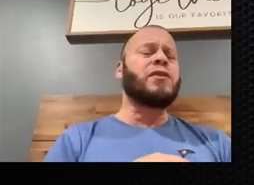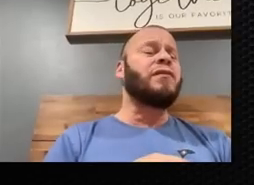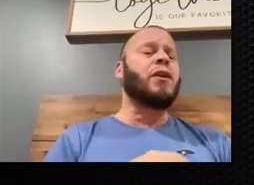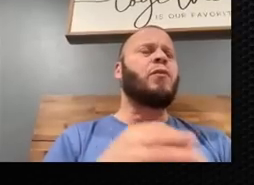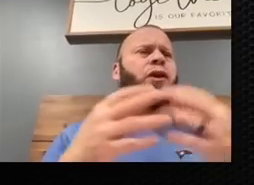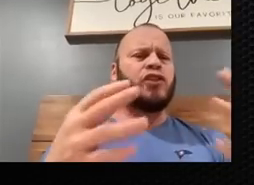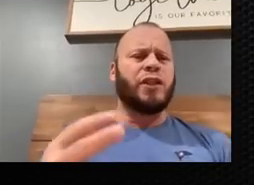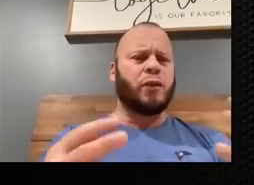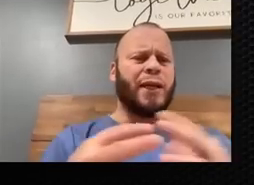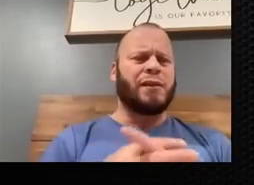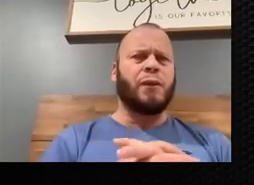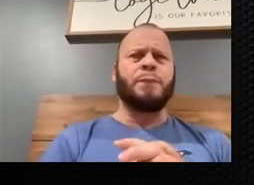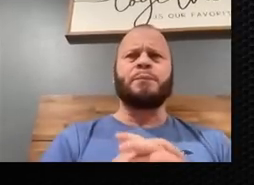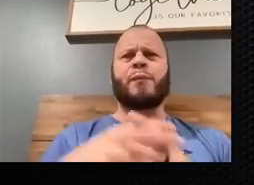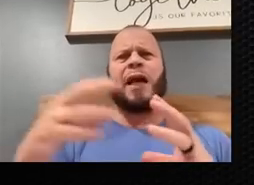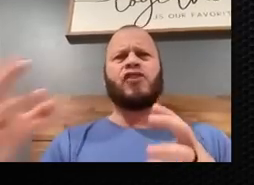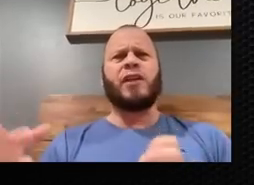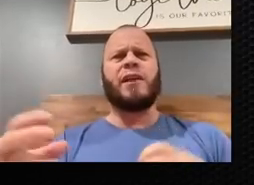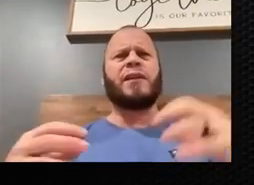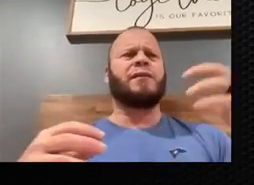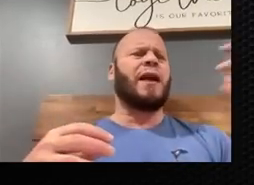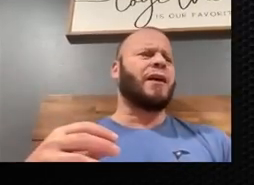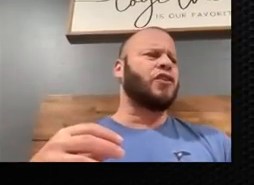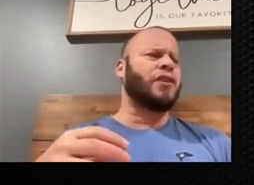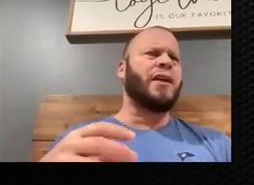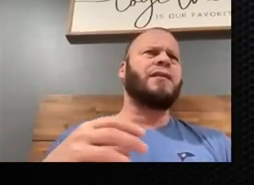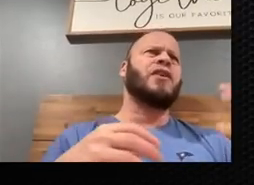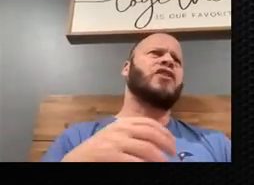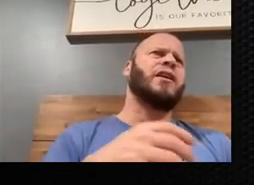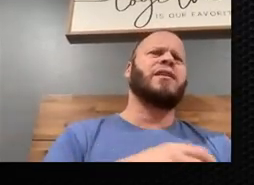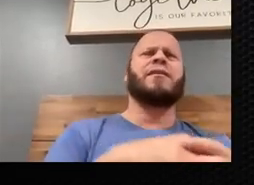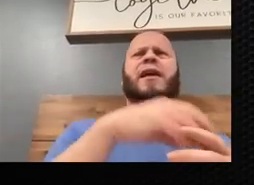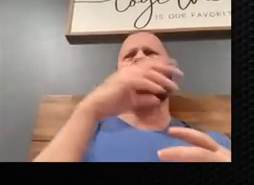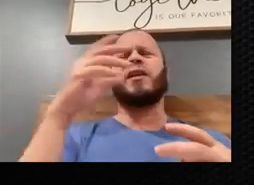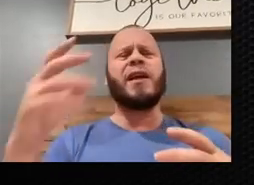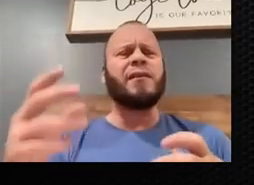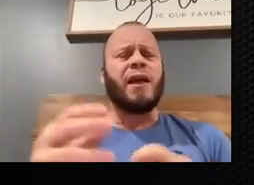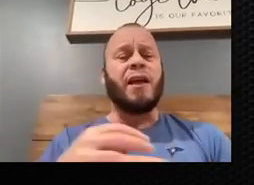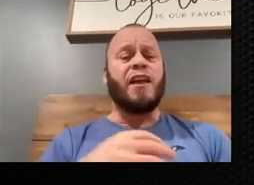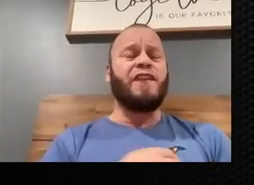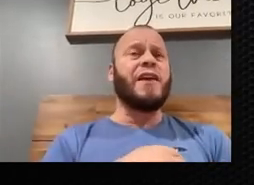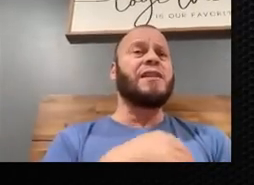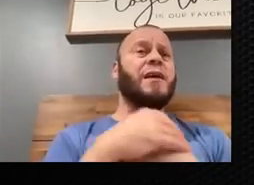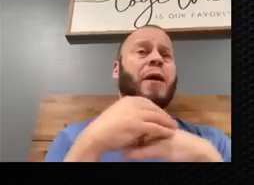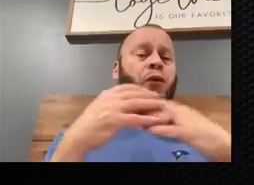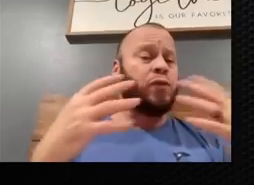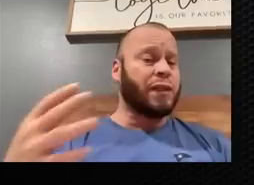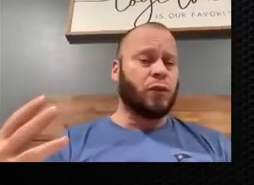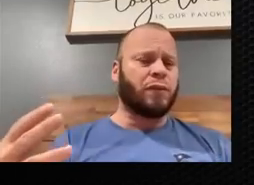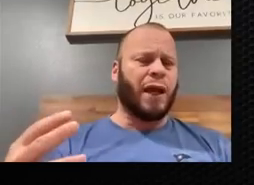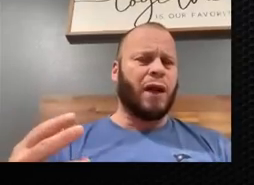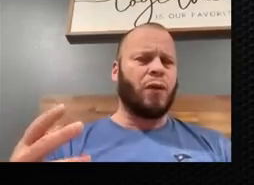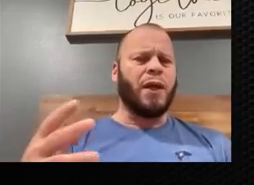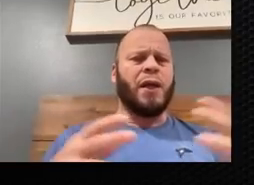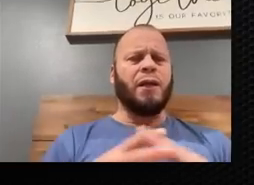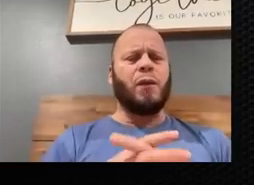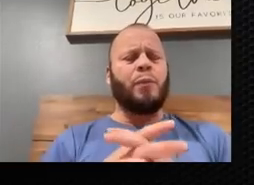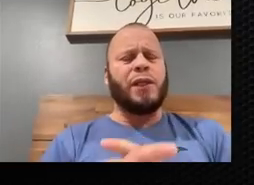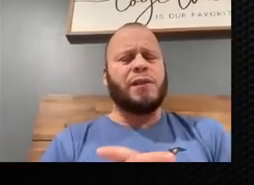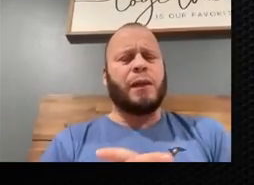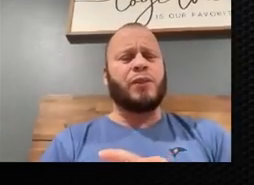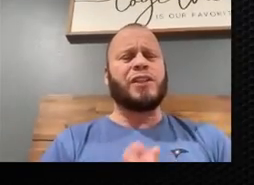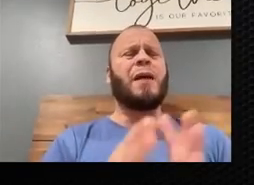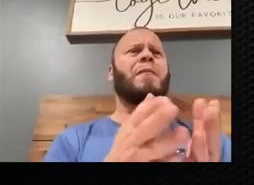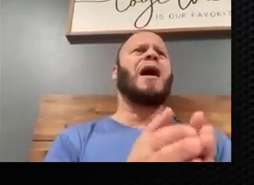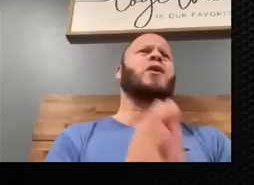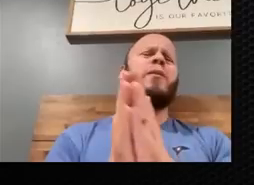Então isso está virando modinha no Brasil. A direita ataca a esquerda, a esquerda ataca a direita. E fica essa bagunça total. Então,